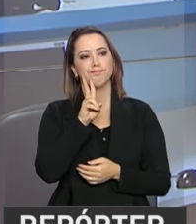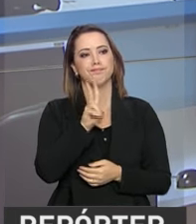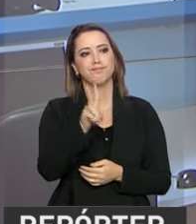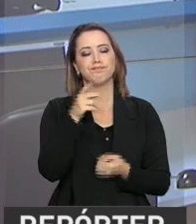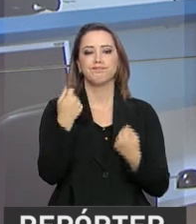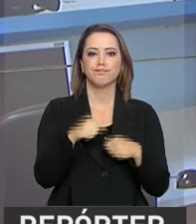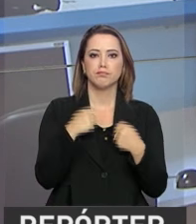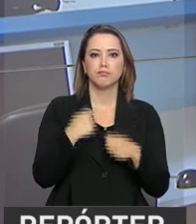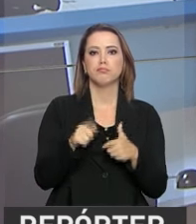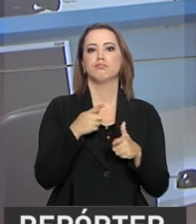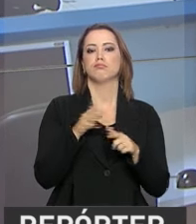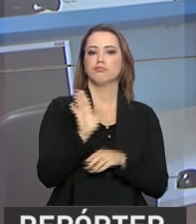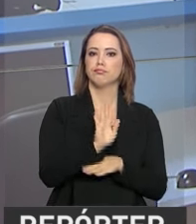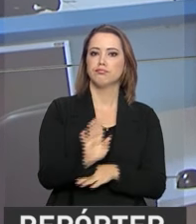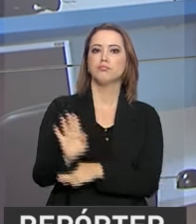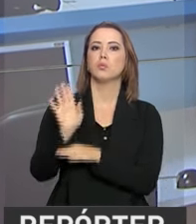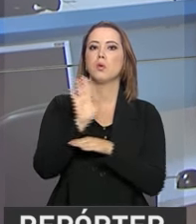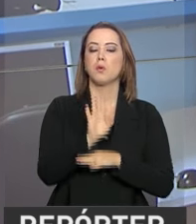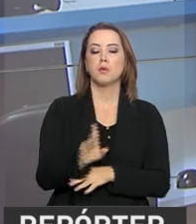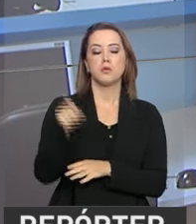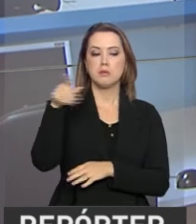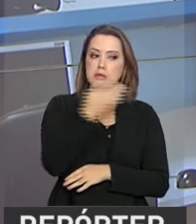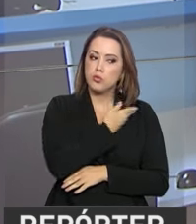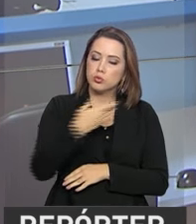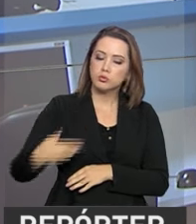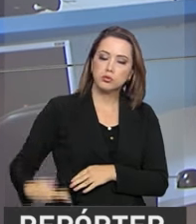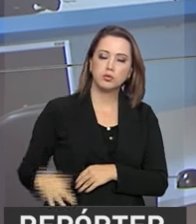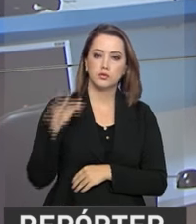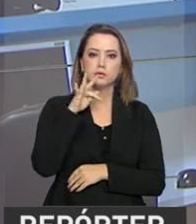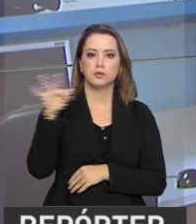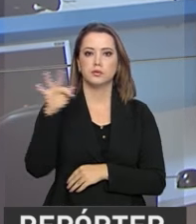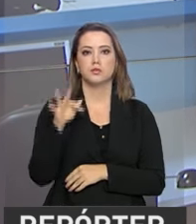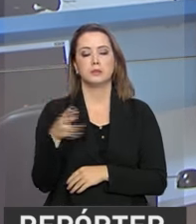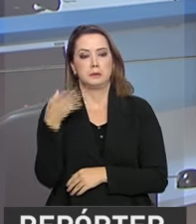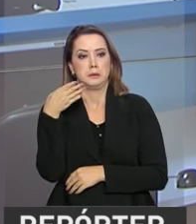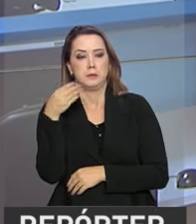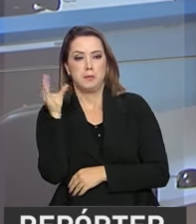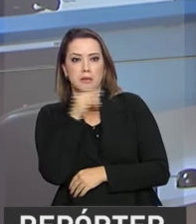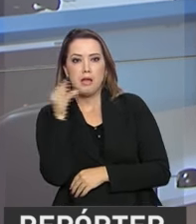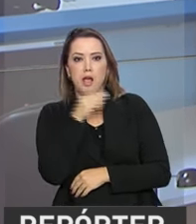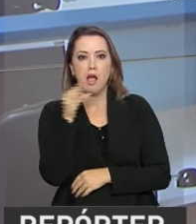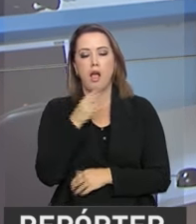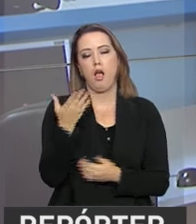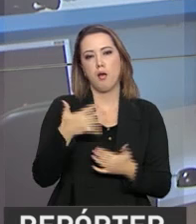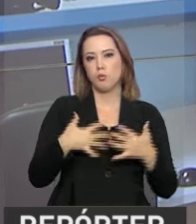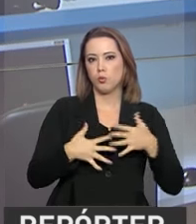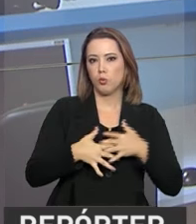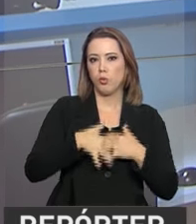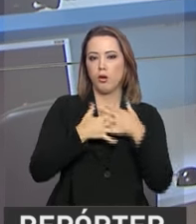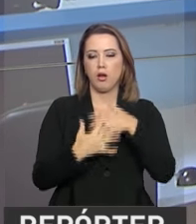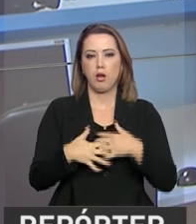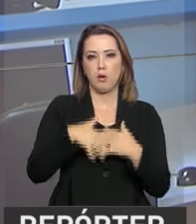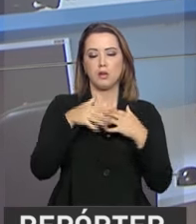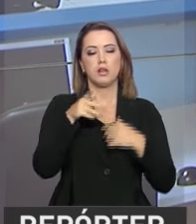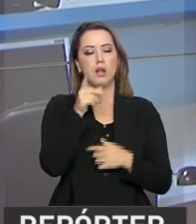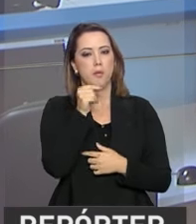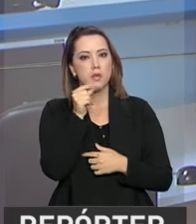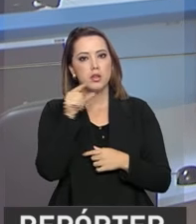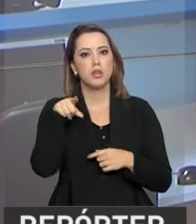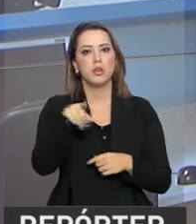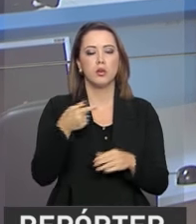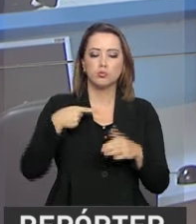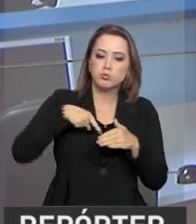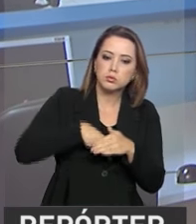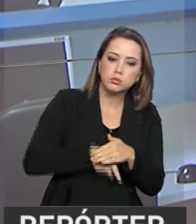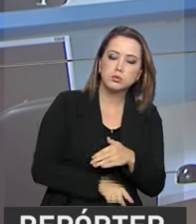emergência permite que os municípios recebam ajuda do governo federal para agilizar, por exemplo, o envio de caminhão-pipa, instalação de